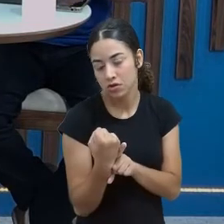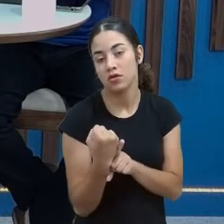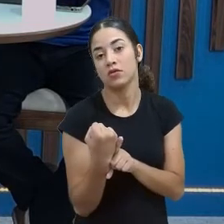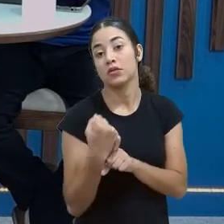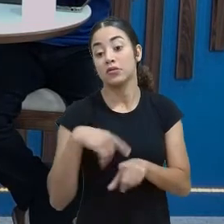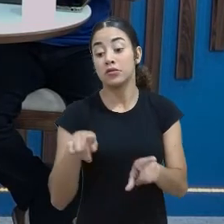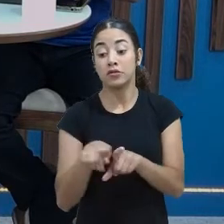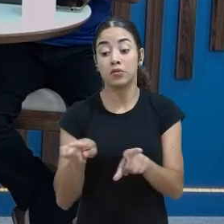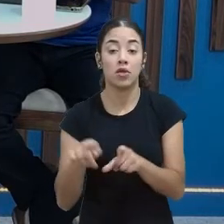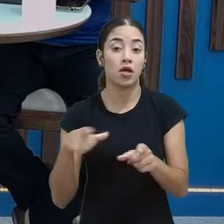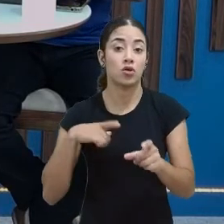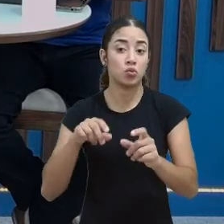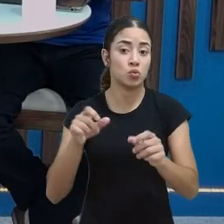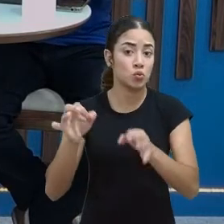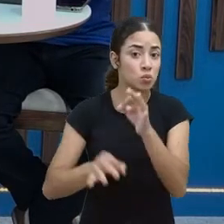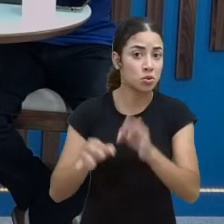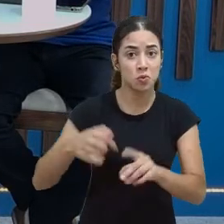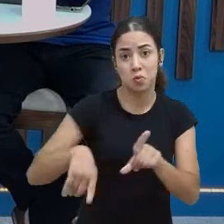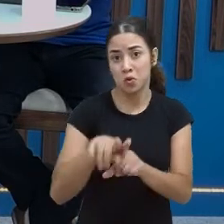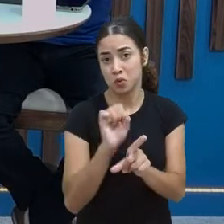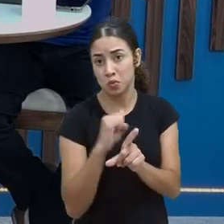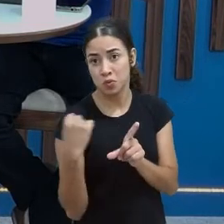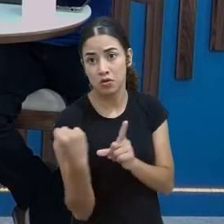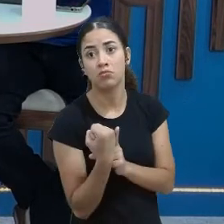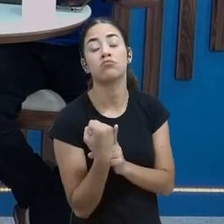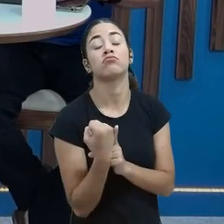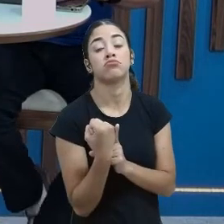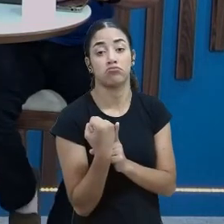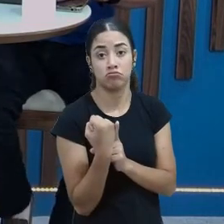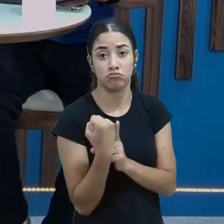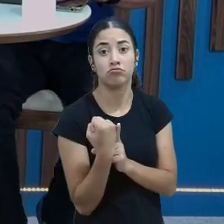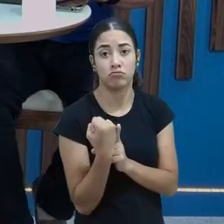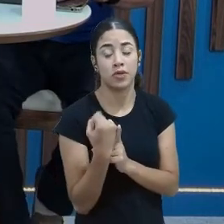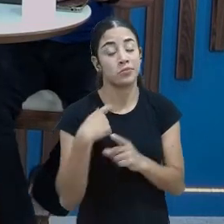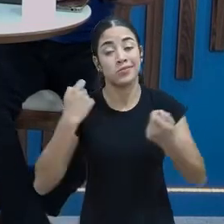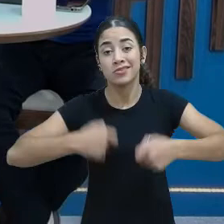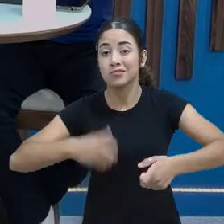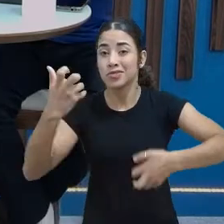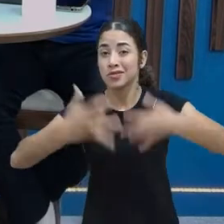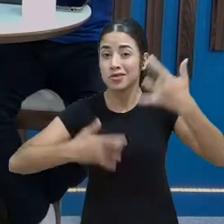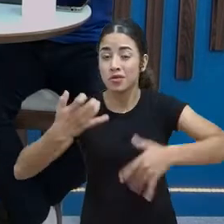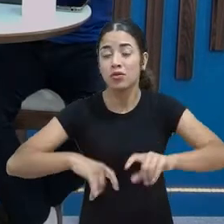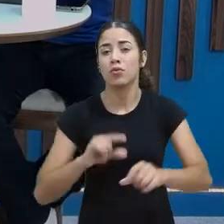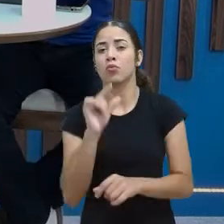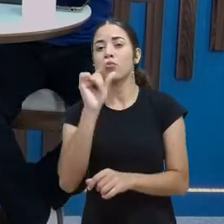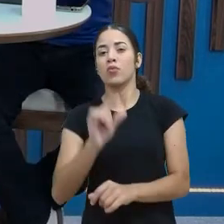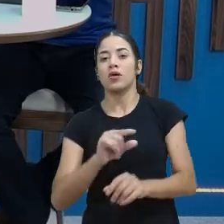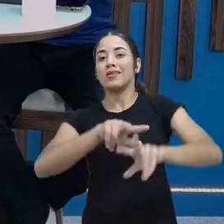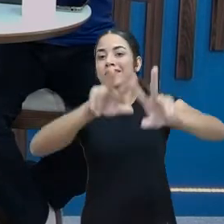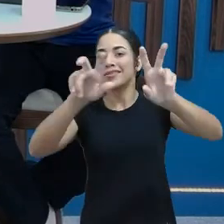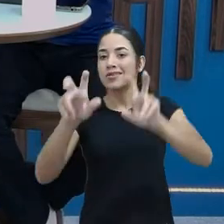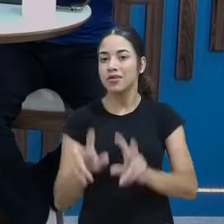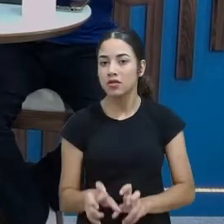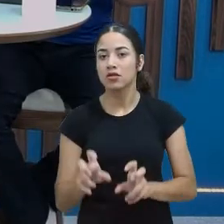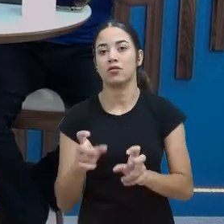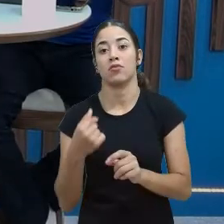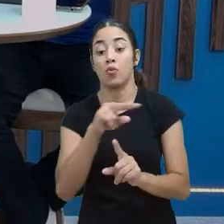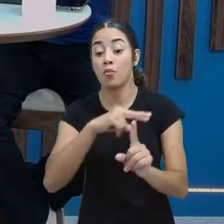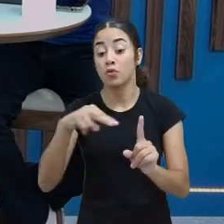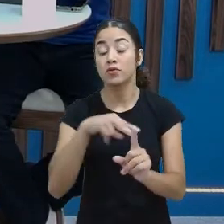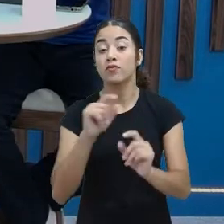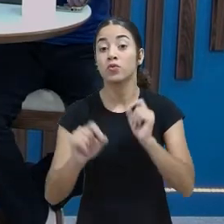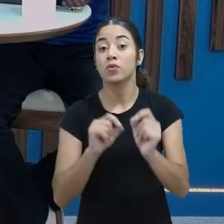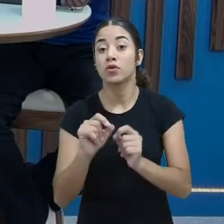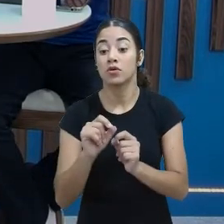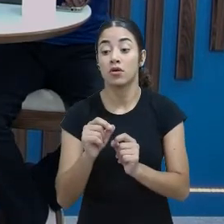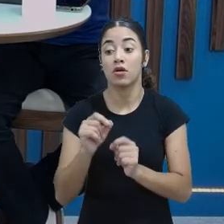de justiça social, não é? Falar um pouquinho para vocês dessas questões, destas situações, né, do ponto de vista